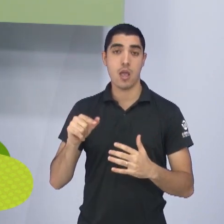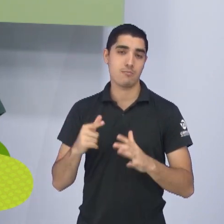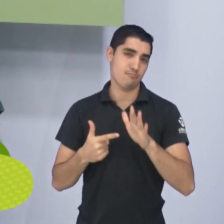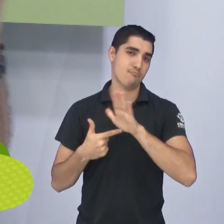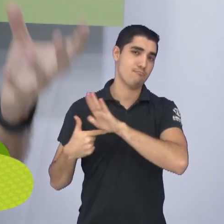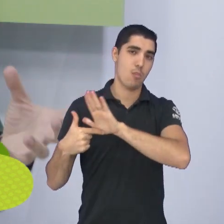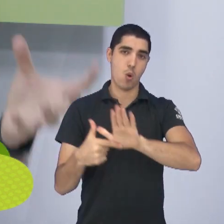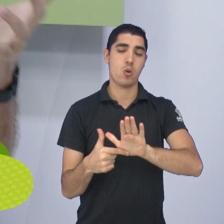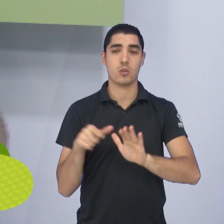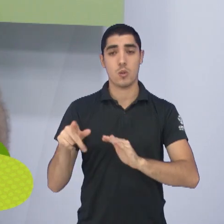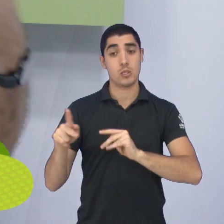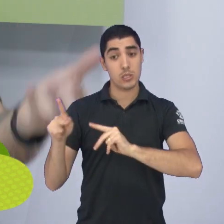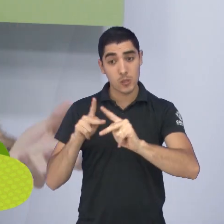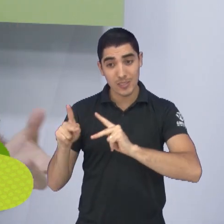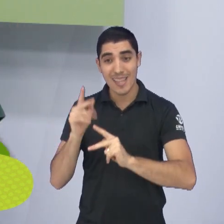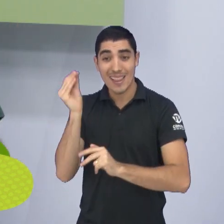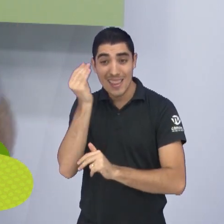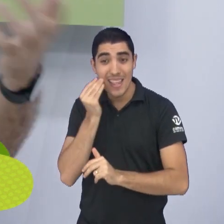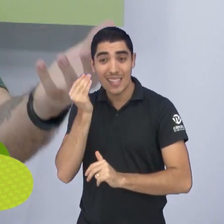José tenta